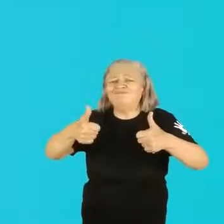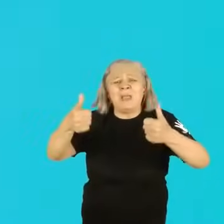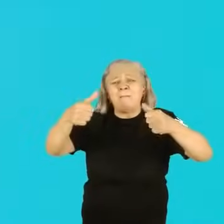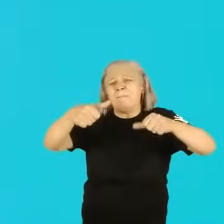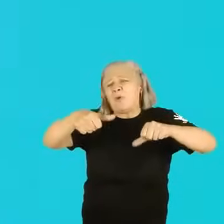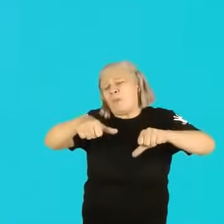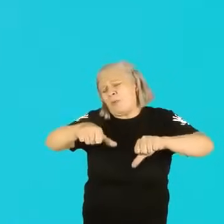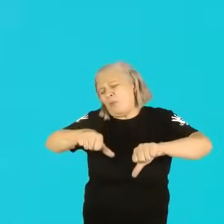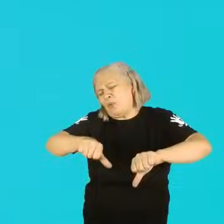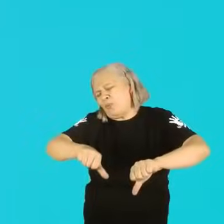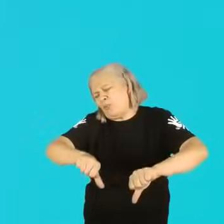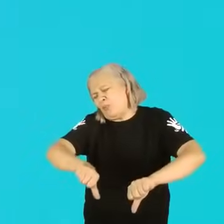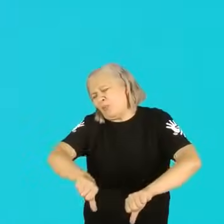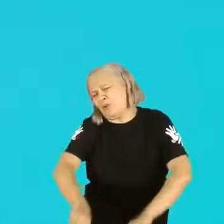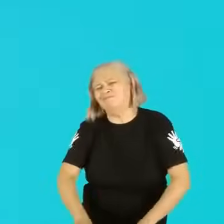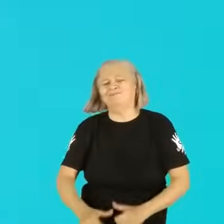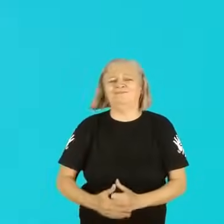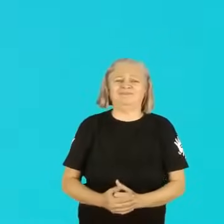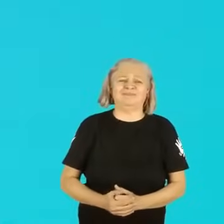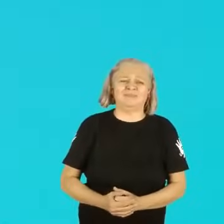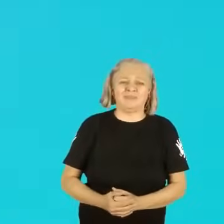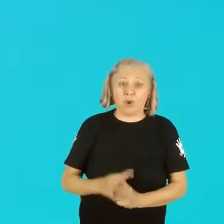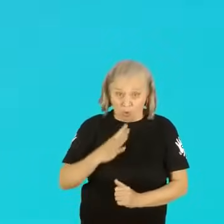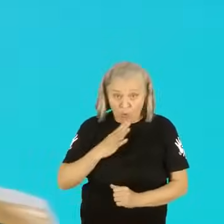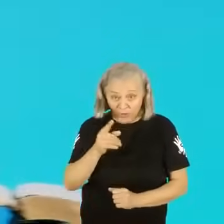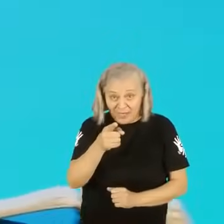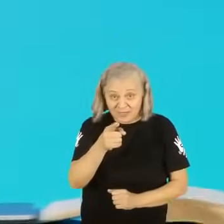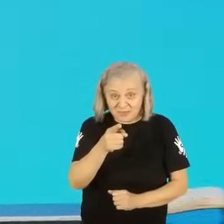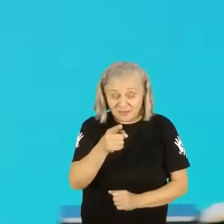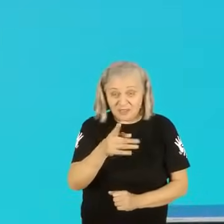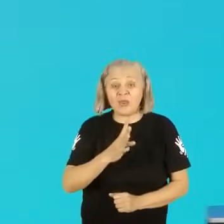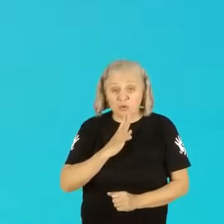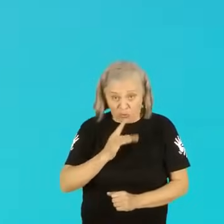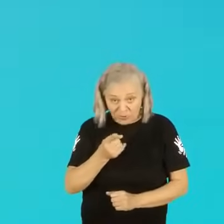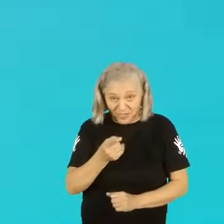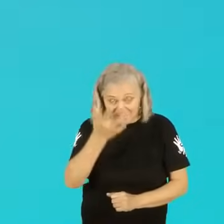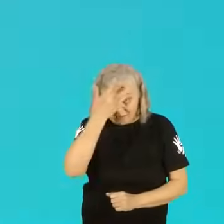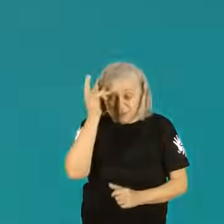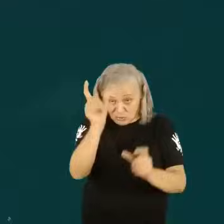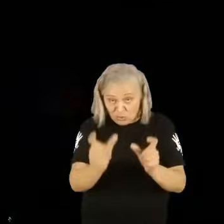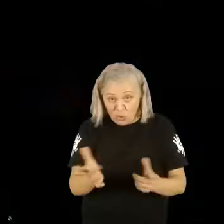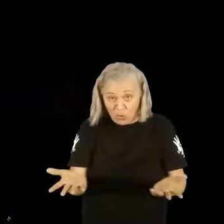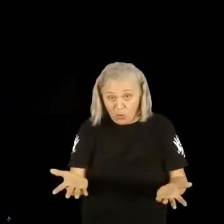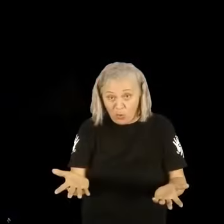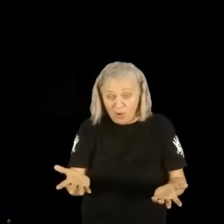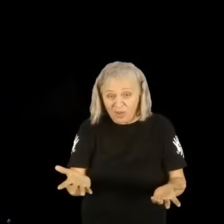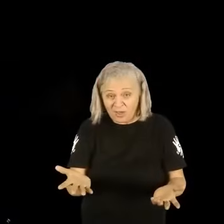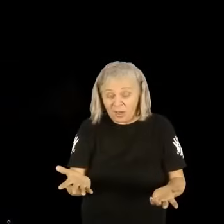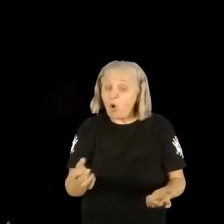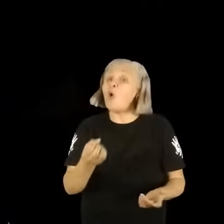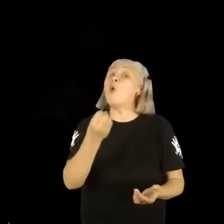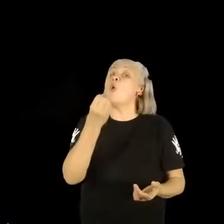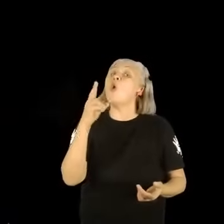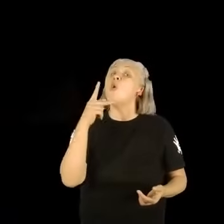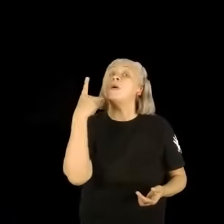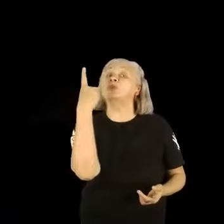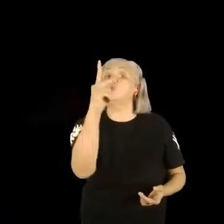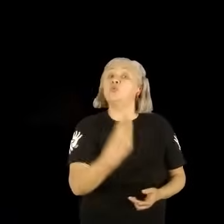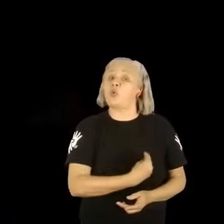só piorava. Conhece gente assim? Ou melhor, será que a sua vida não tem sido